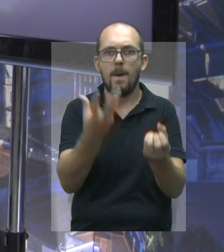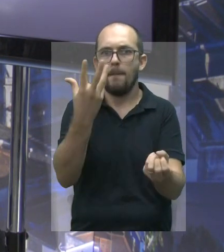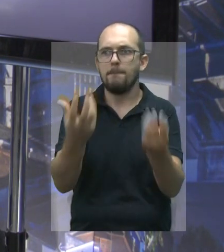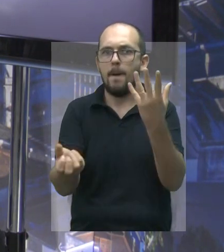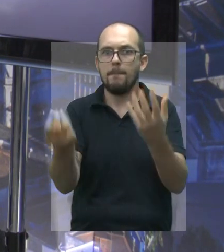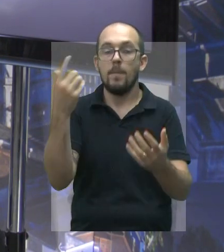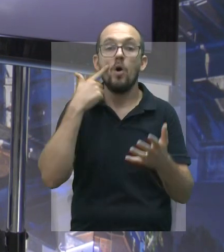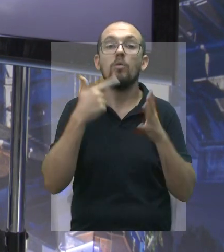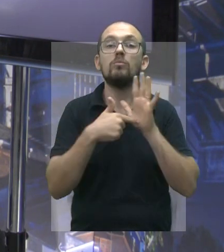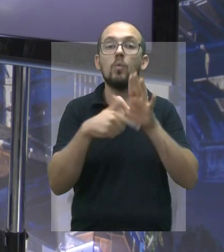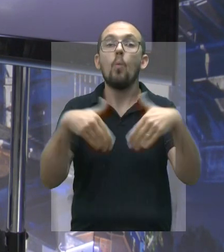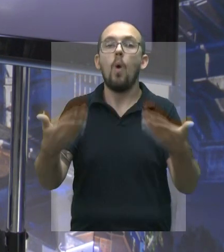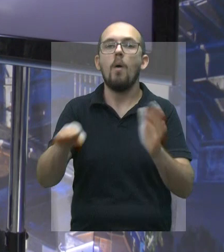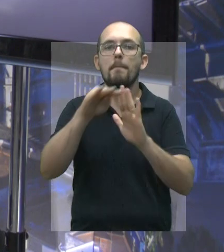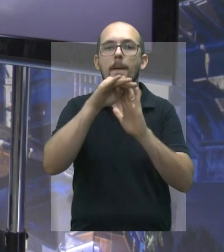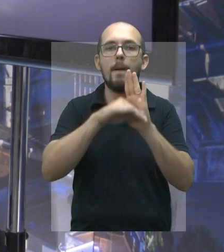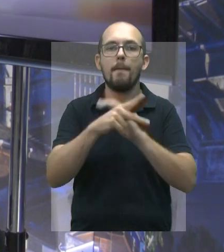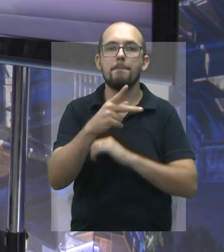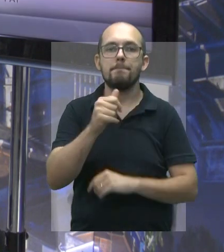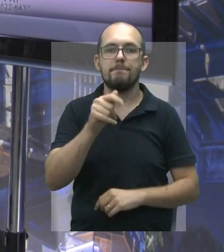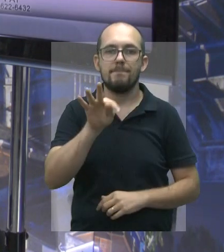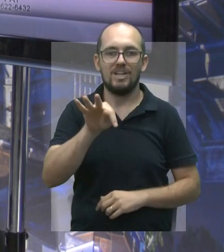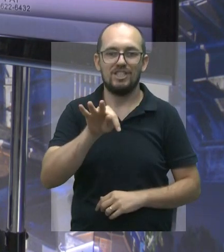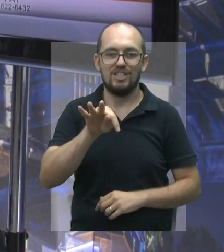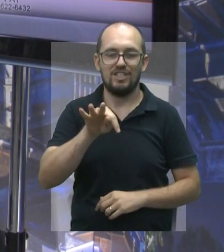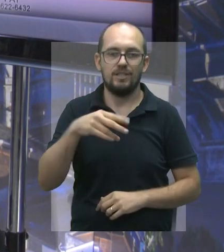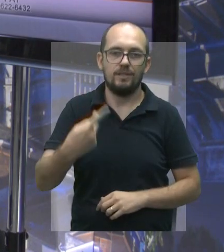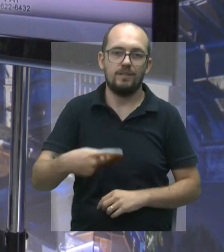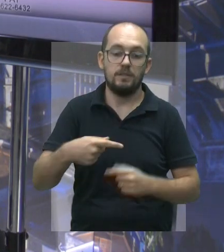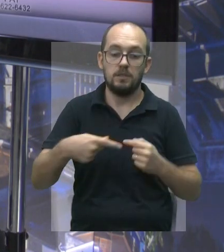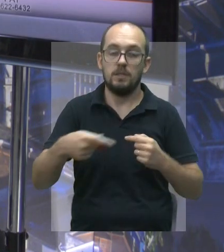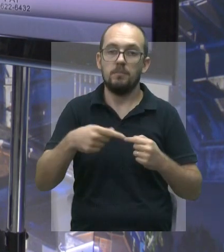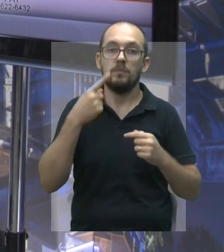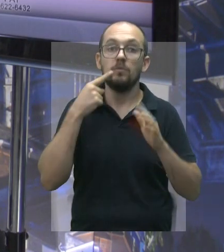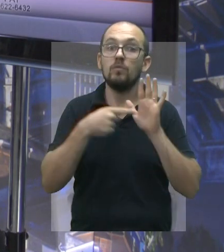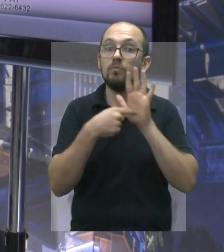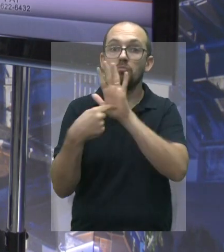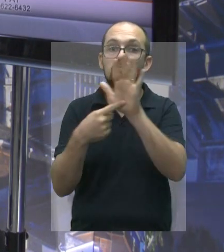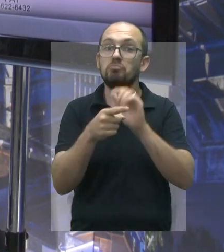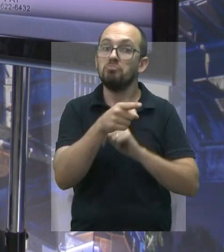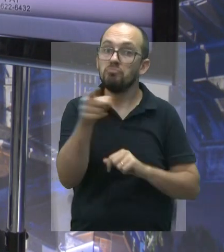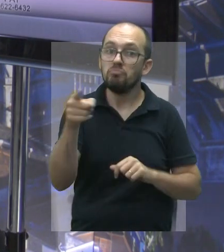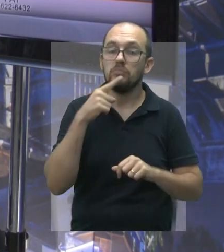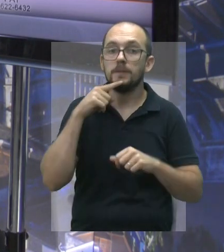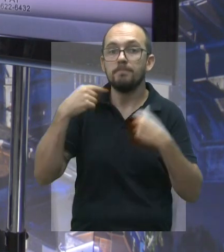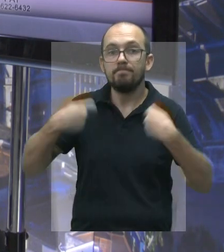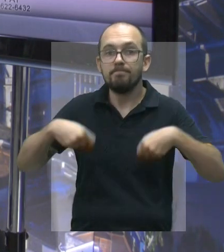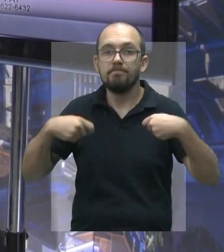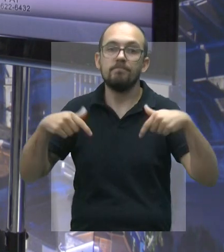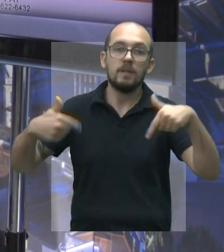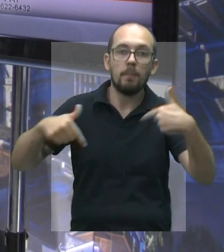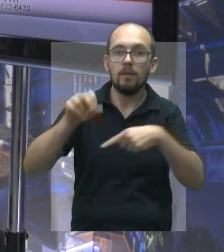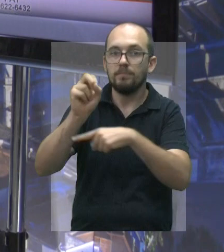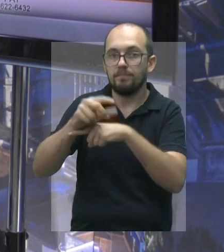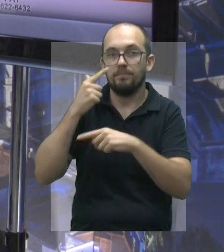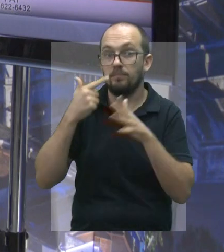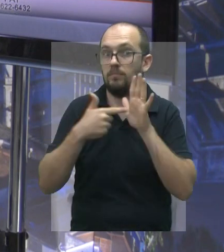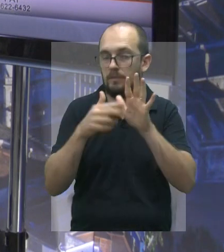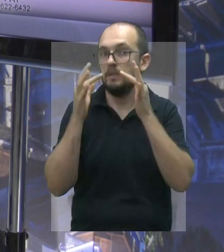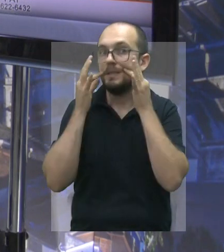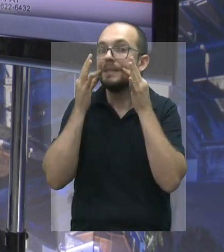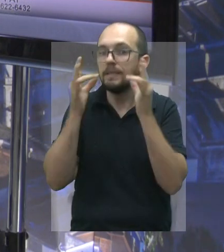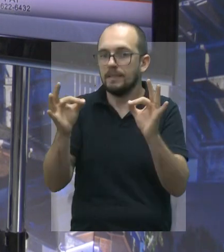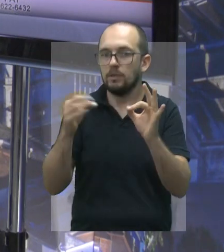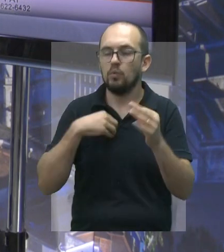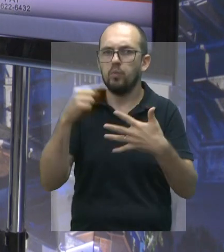grande. Vamos ver quais são as vagas do Pátio Posto de Atendimento ao Trabalhador desta semana para você que está buscando uma colocação no mercado de trabalho. Fique atento porque a